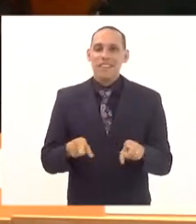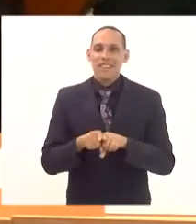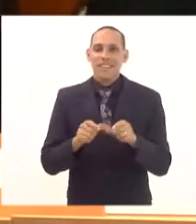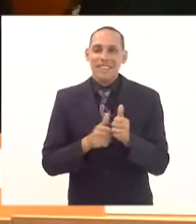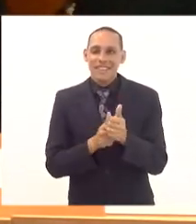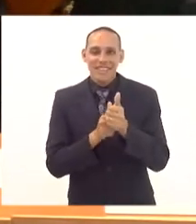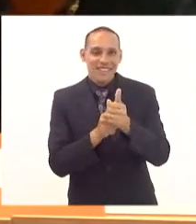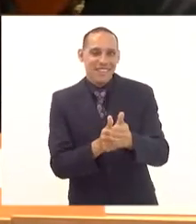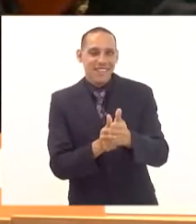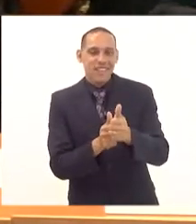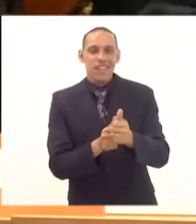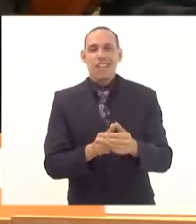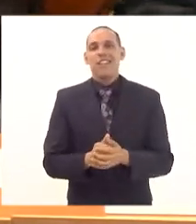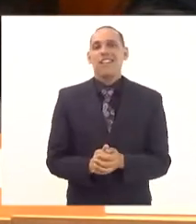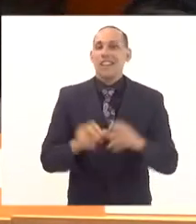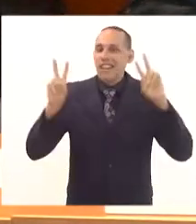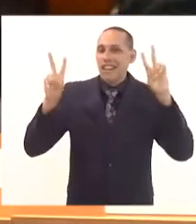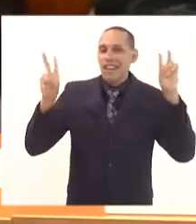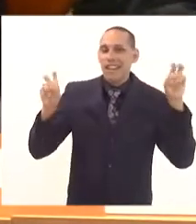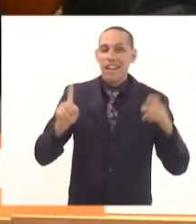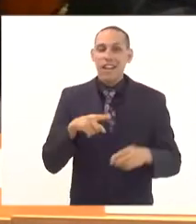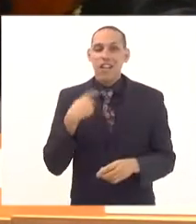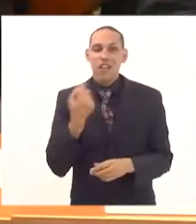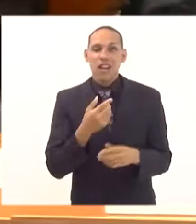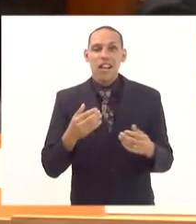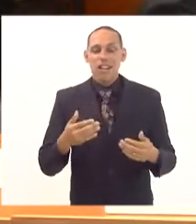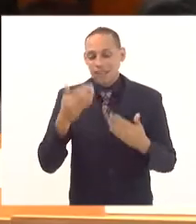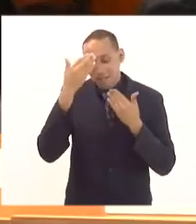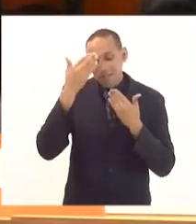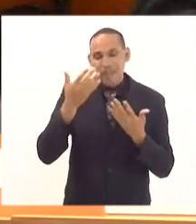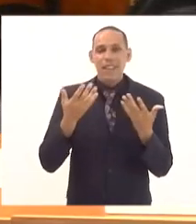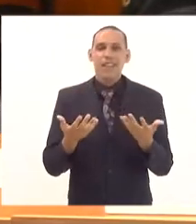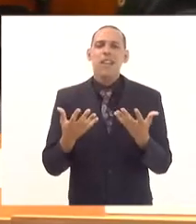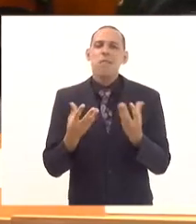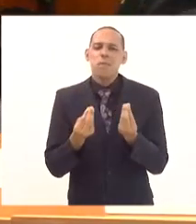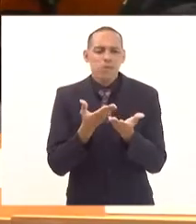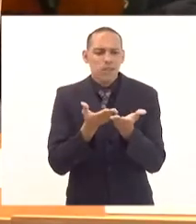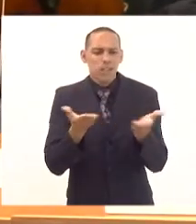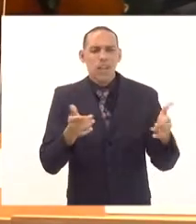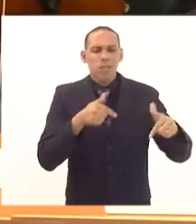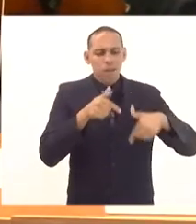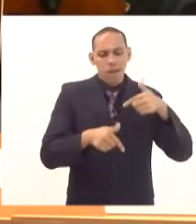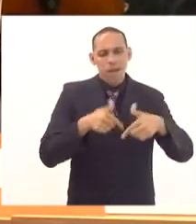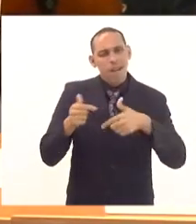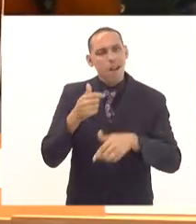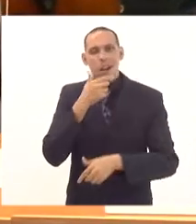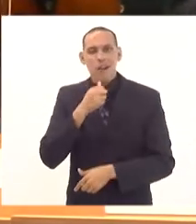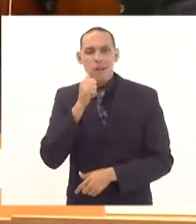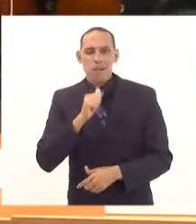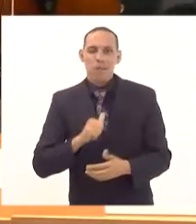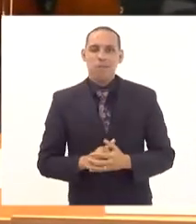bastante essa temática a gente quer agradecer imensamente aos trabalhadores e trabalhadoras